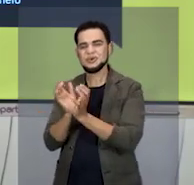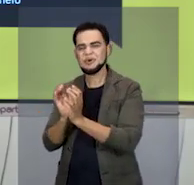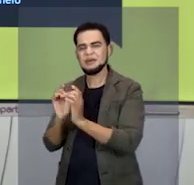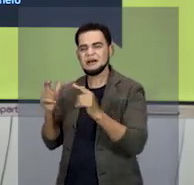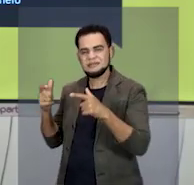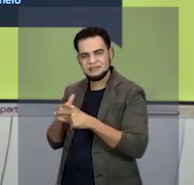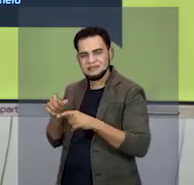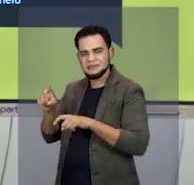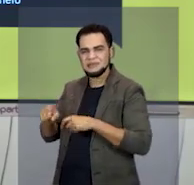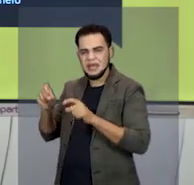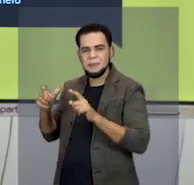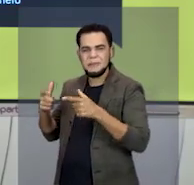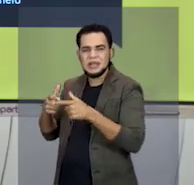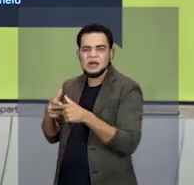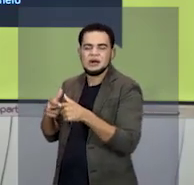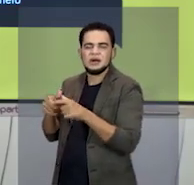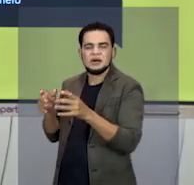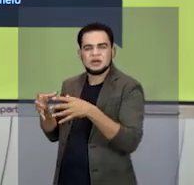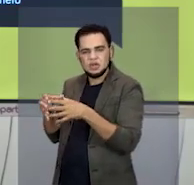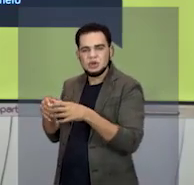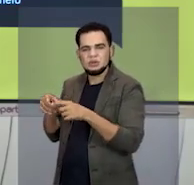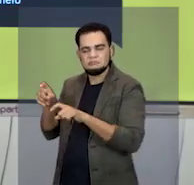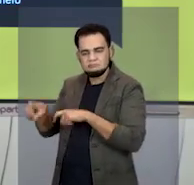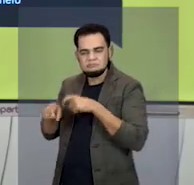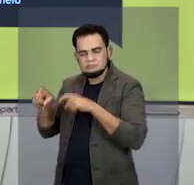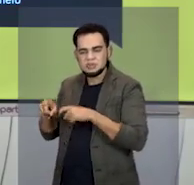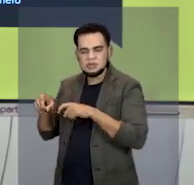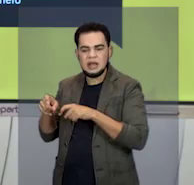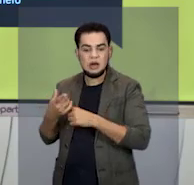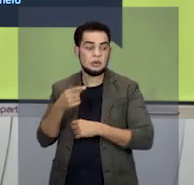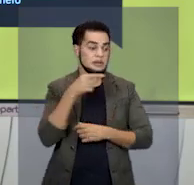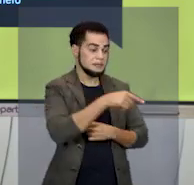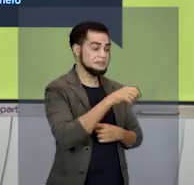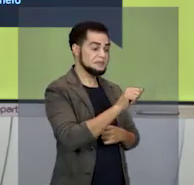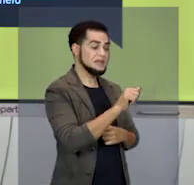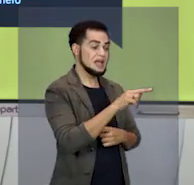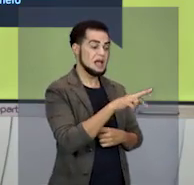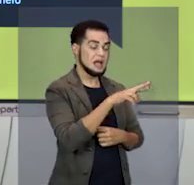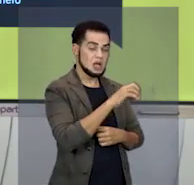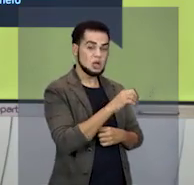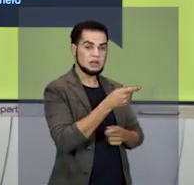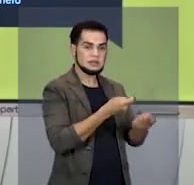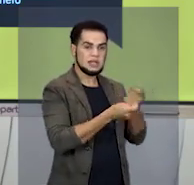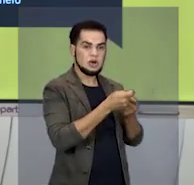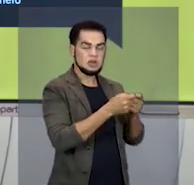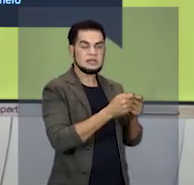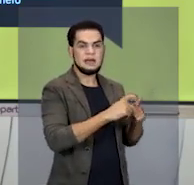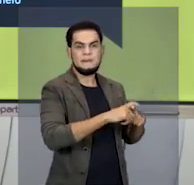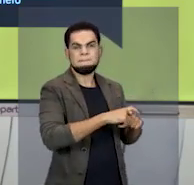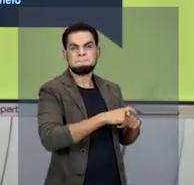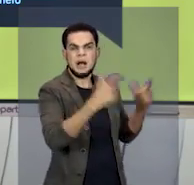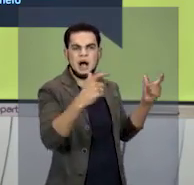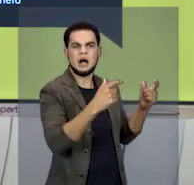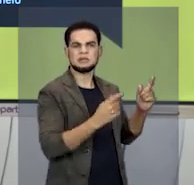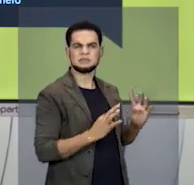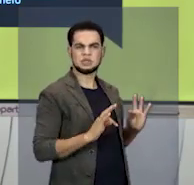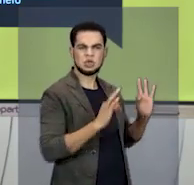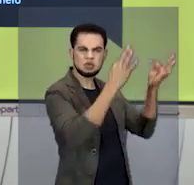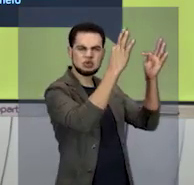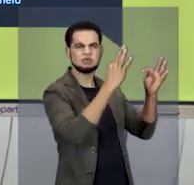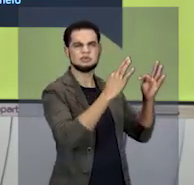produtor rural, e a relação à questão do agronegócio, que ou seja, aquela produção mais industrializada, tecnologia muito